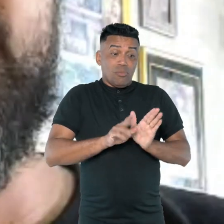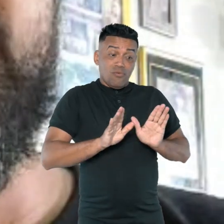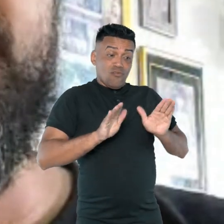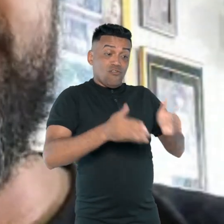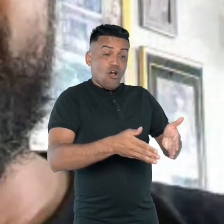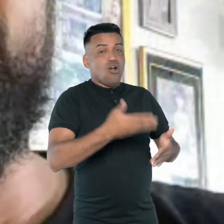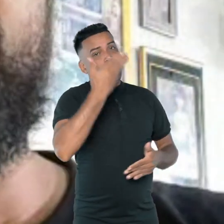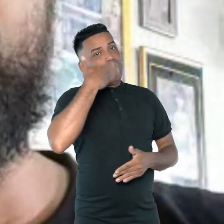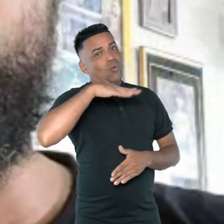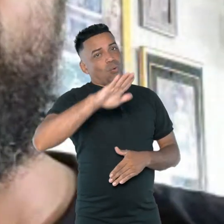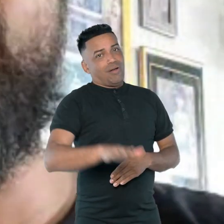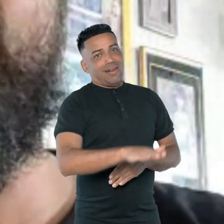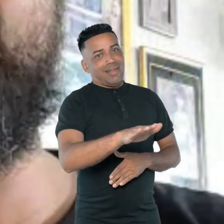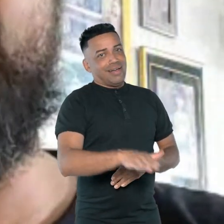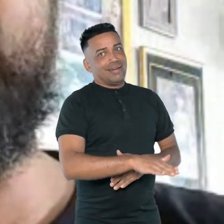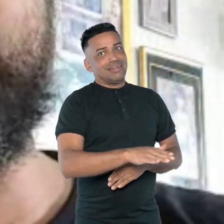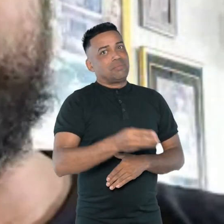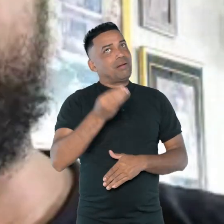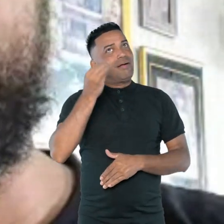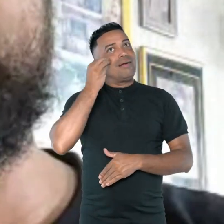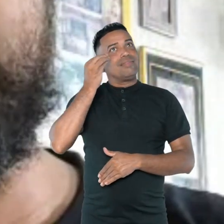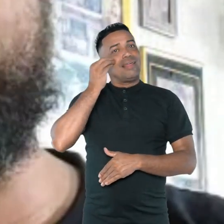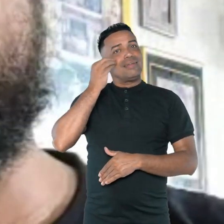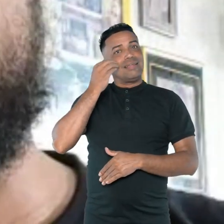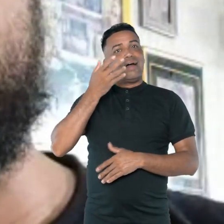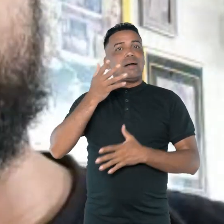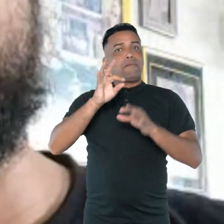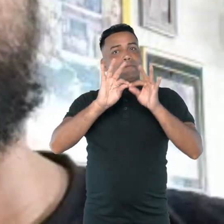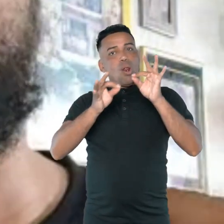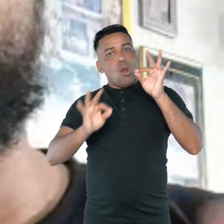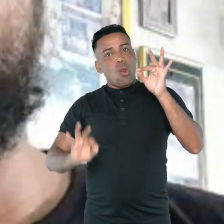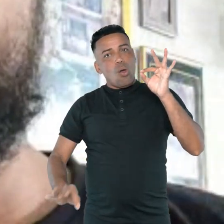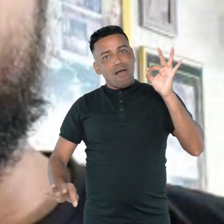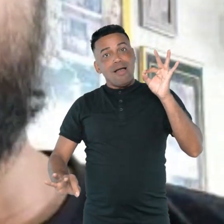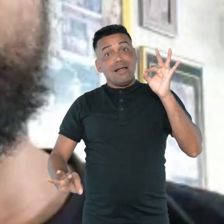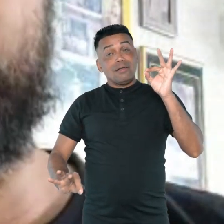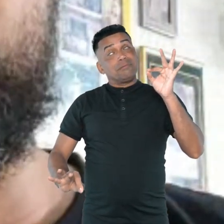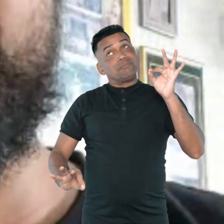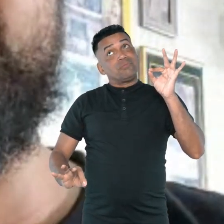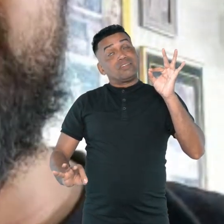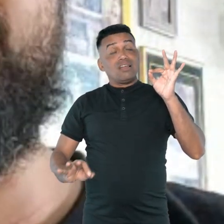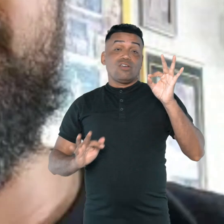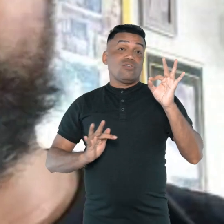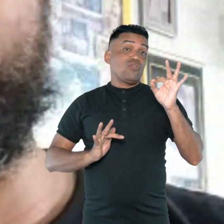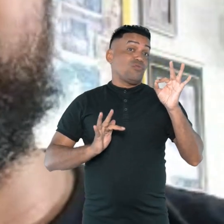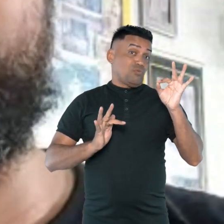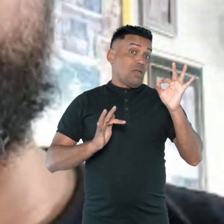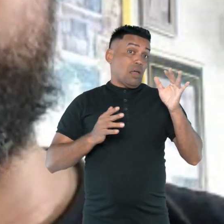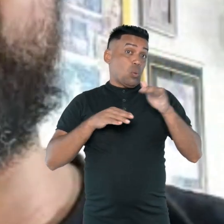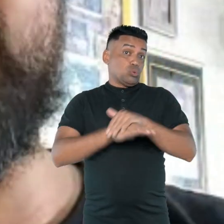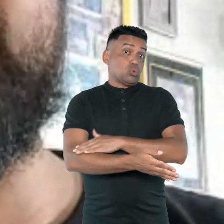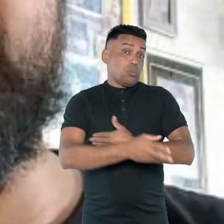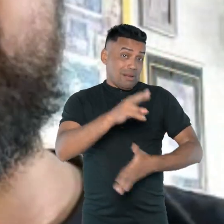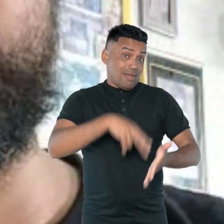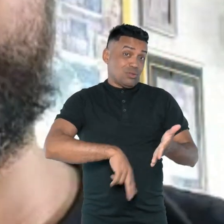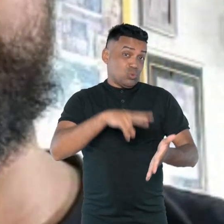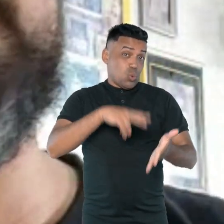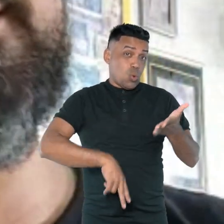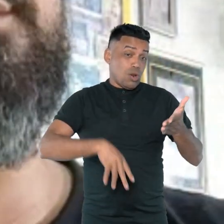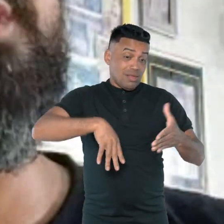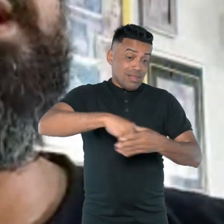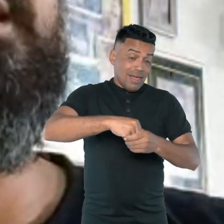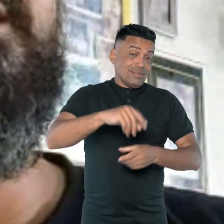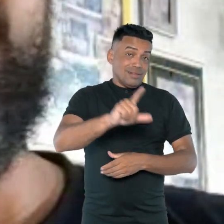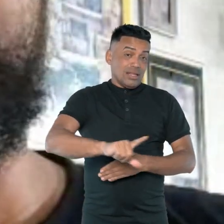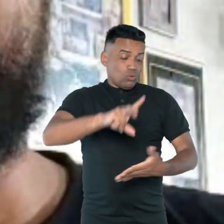para tentar prolongar nelas aí, quem sabe elas se tornem boas leitoras, né, por meio da literatura, do que